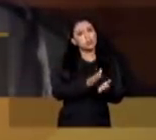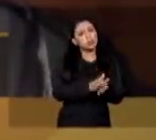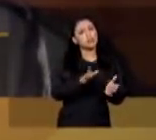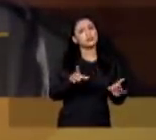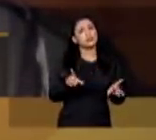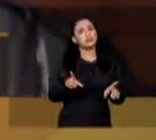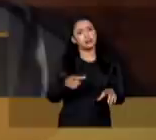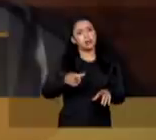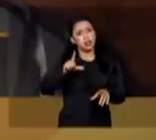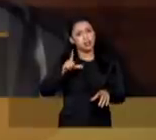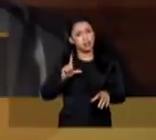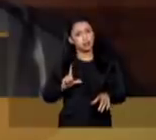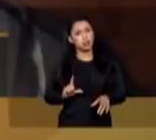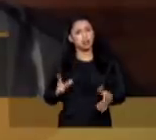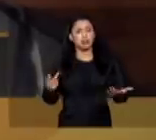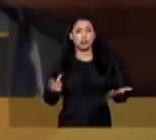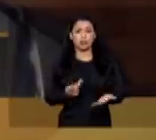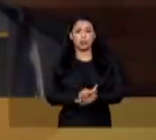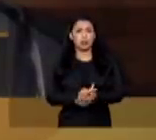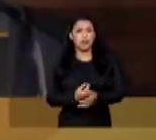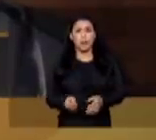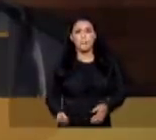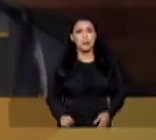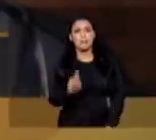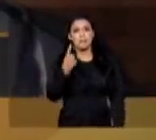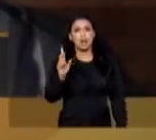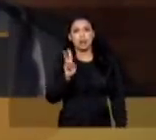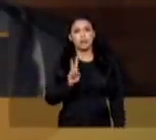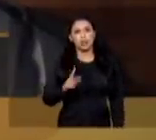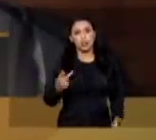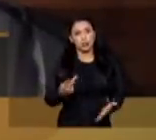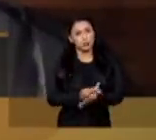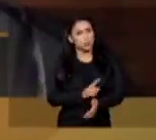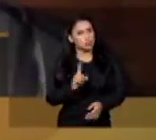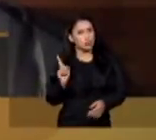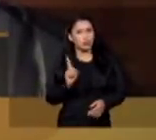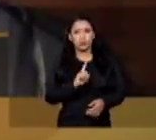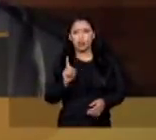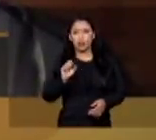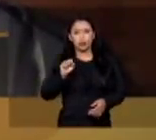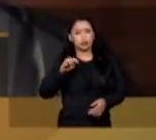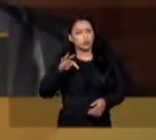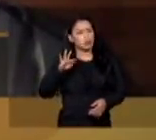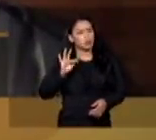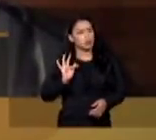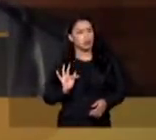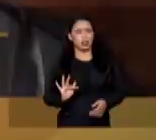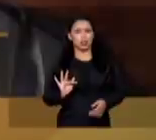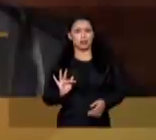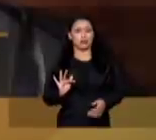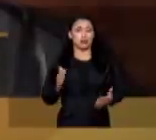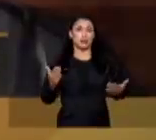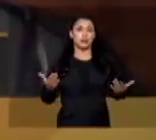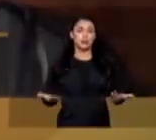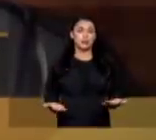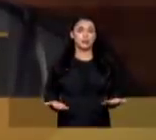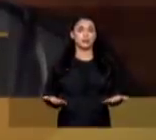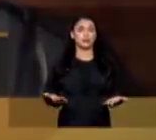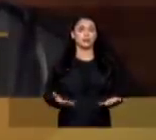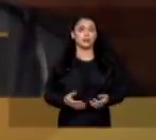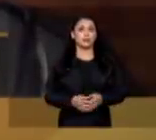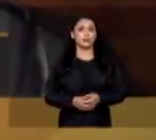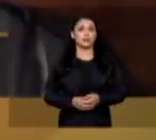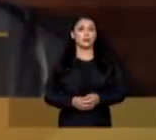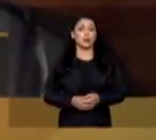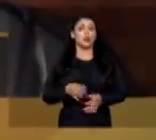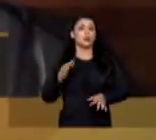que tomei não é inédito no âmbito desse Supremo Tribunal Federal. Por